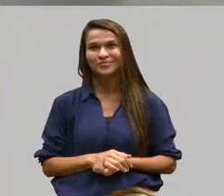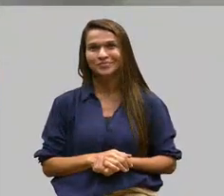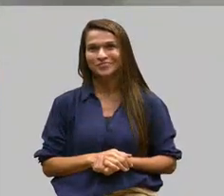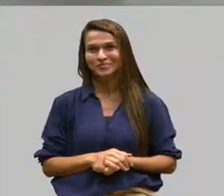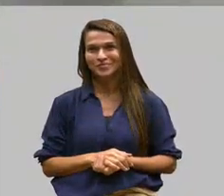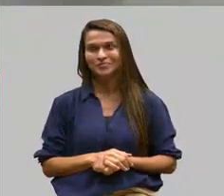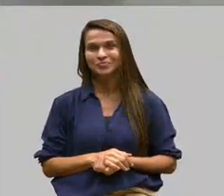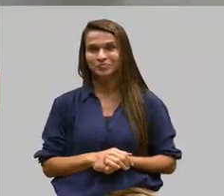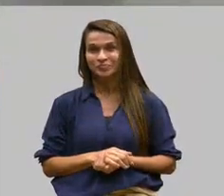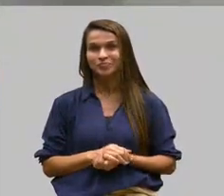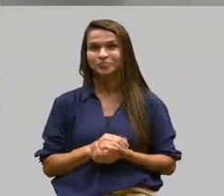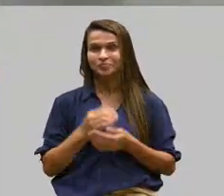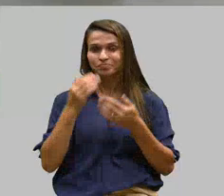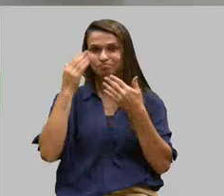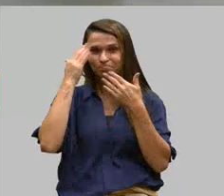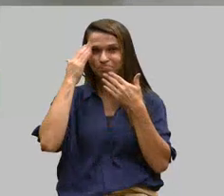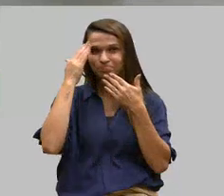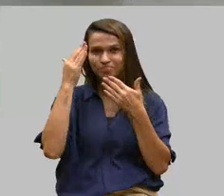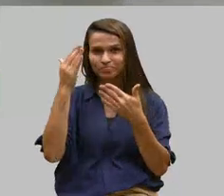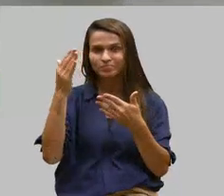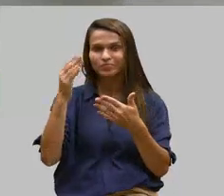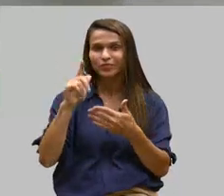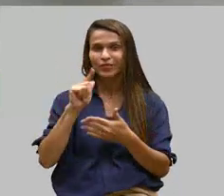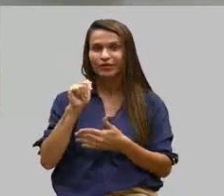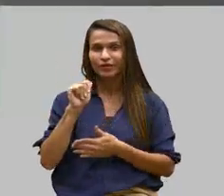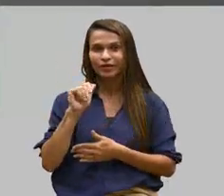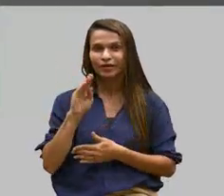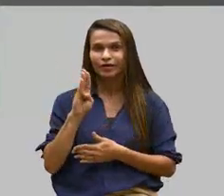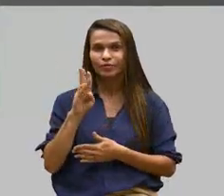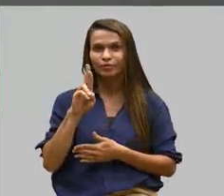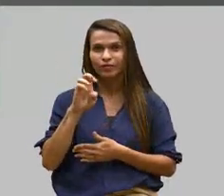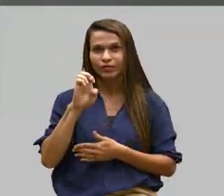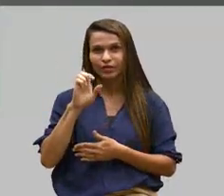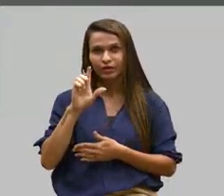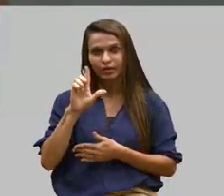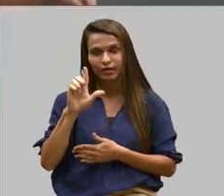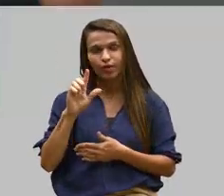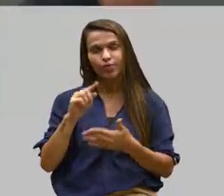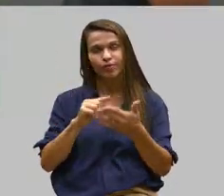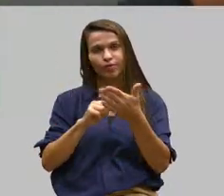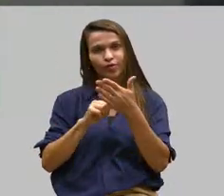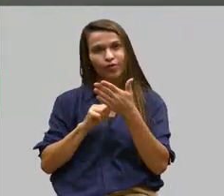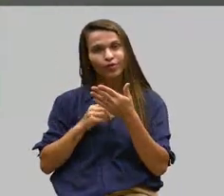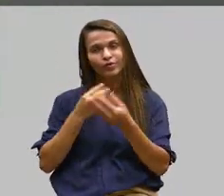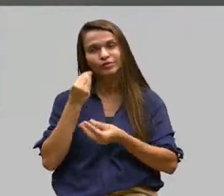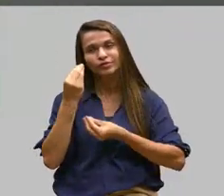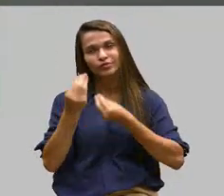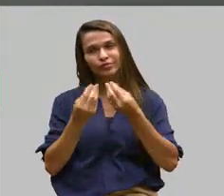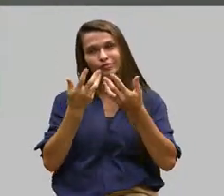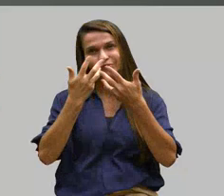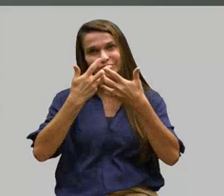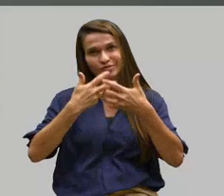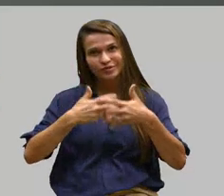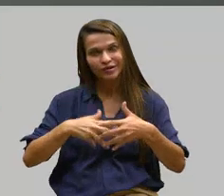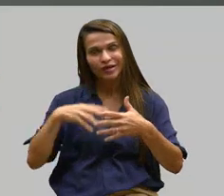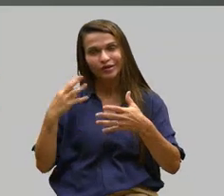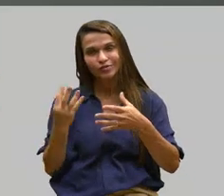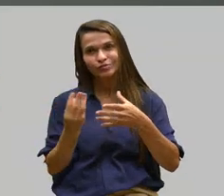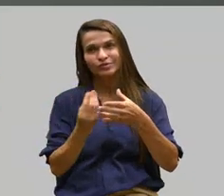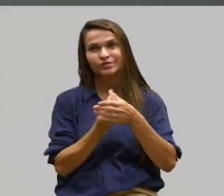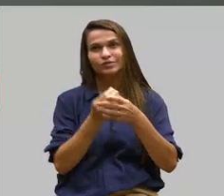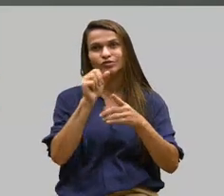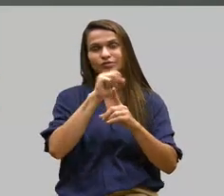agradeço as palavras do Gabriel mostrando aí para nós como funciona a inclusão social